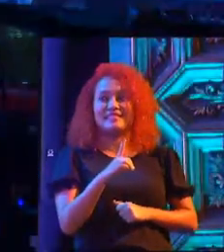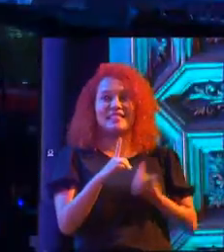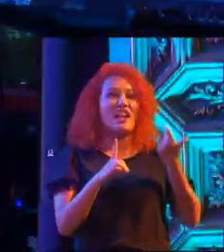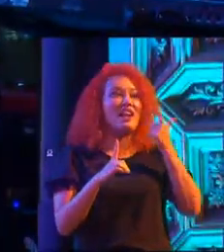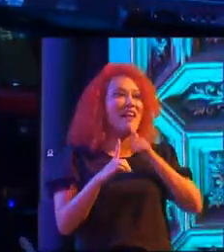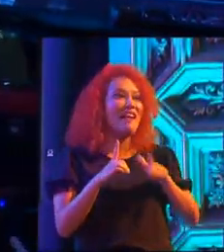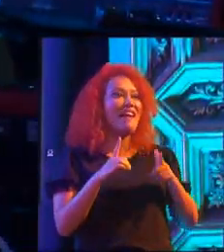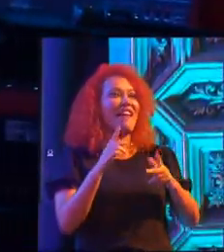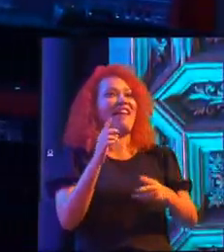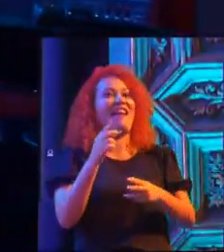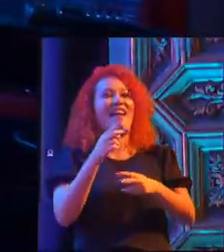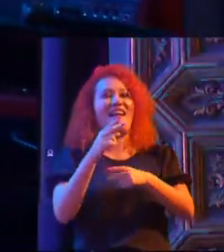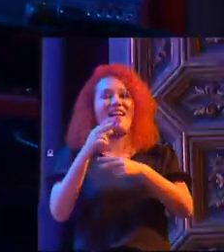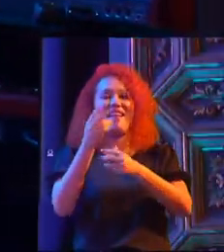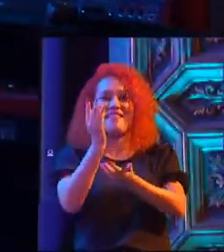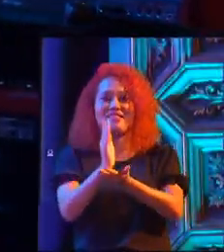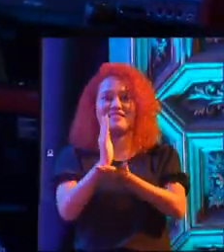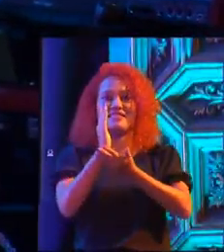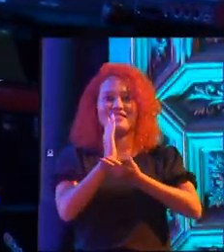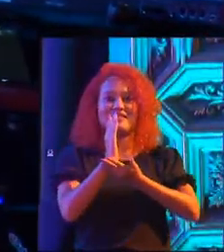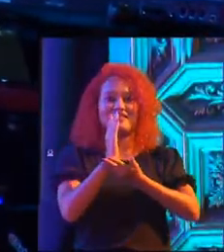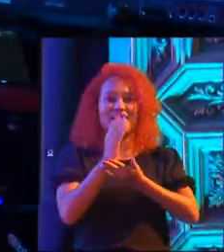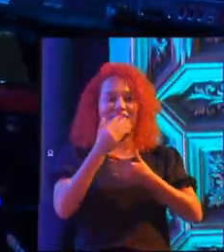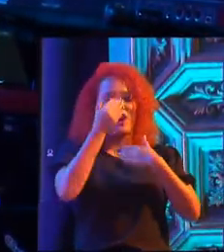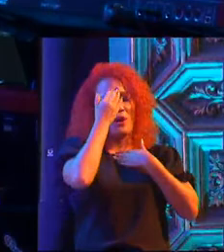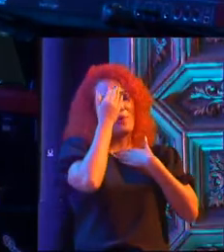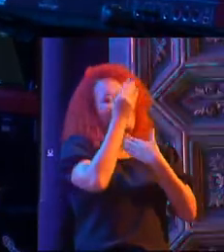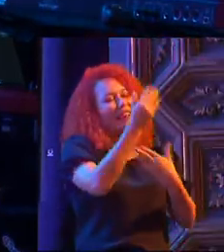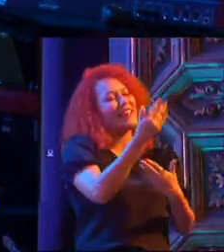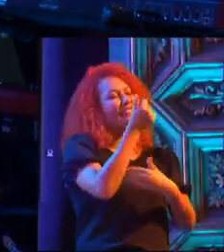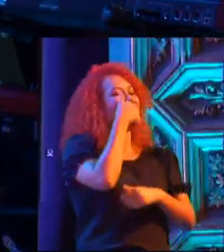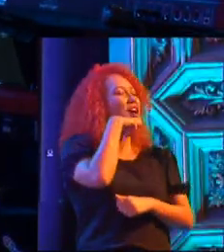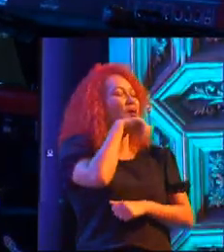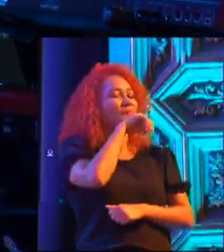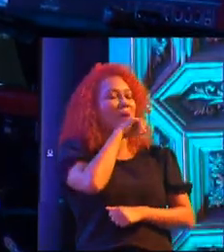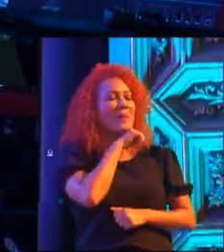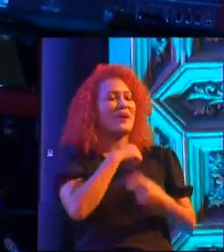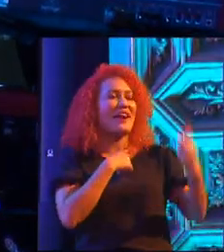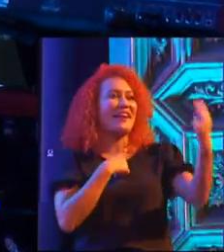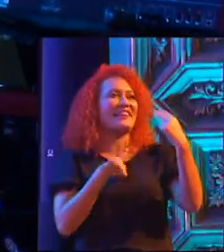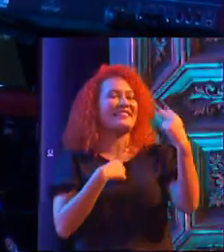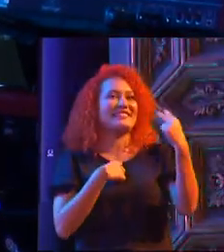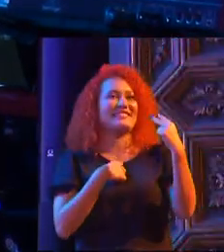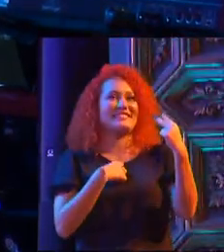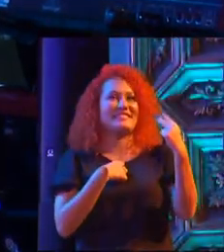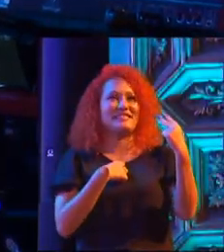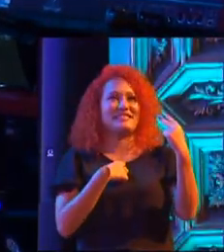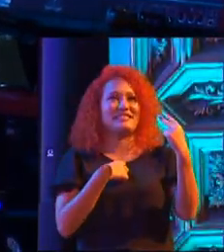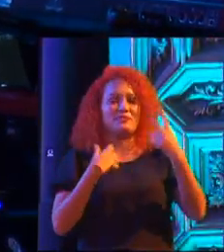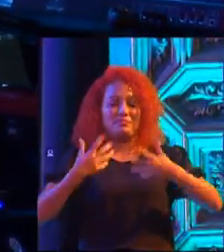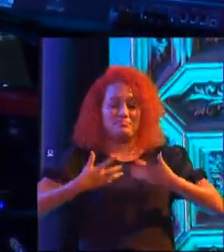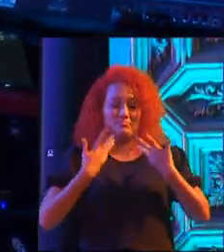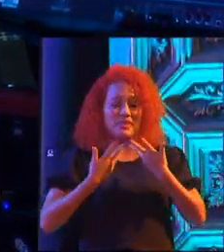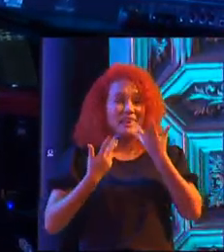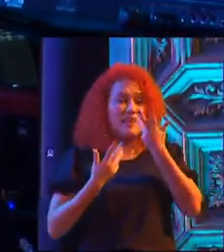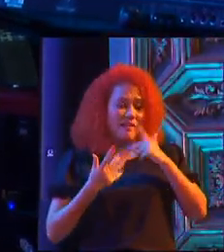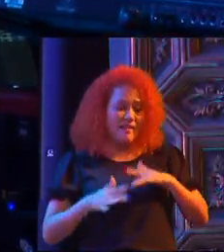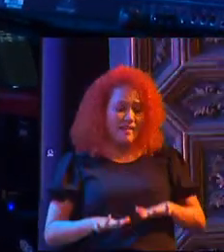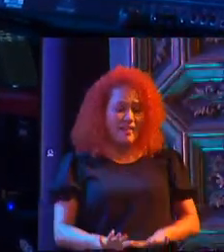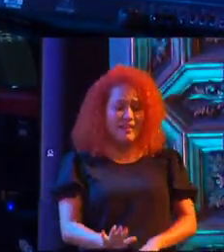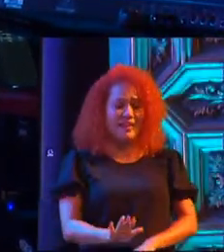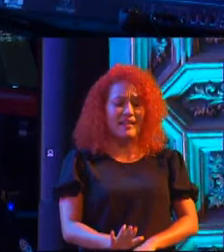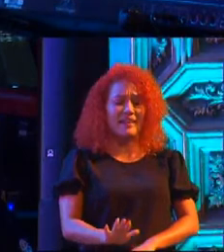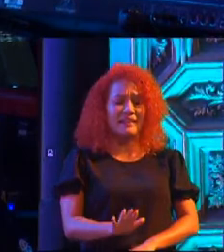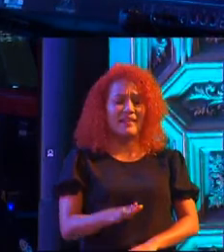ganhando esse prêmio. E eu quero agradecer a minha mãe que está me assistindo, que me incentivou desde pequena. Fiquei muito